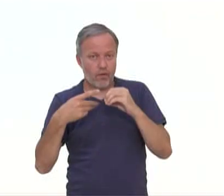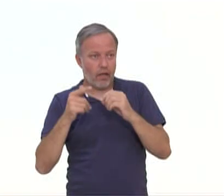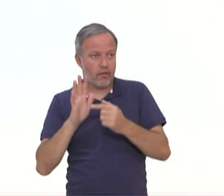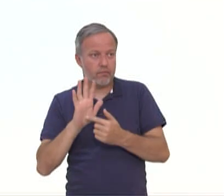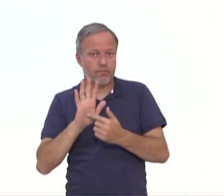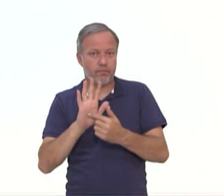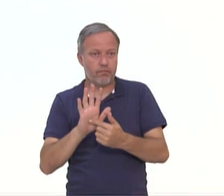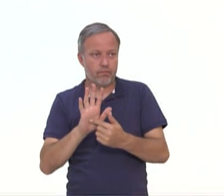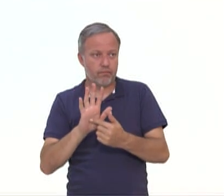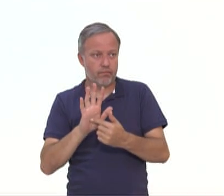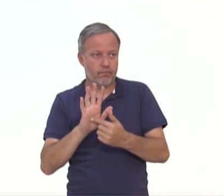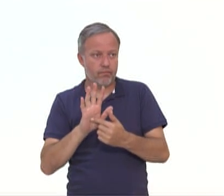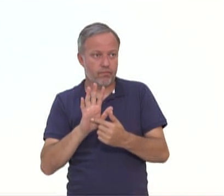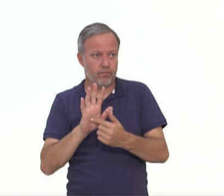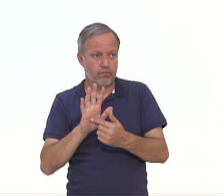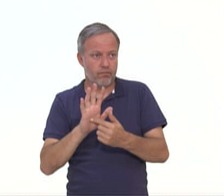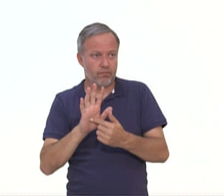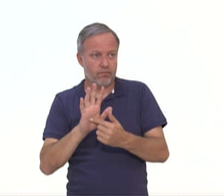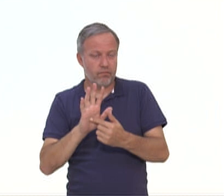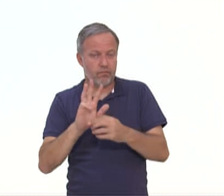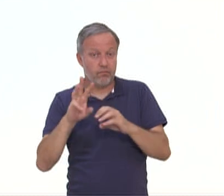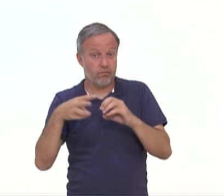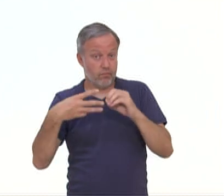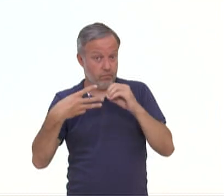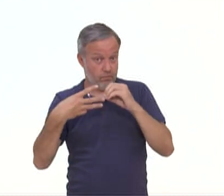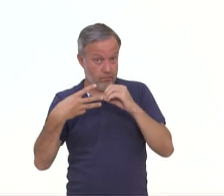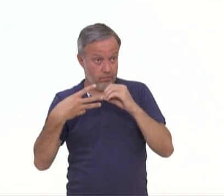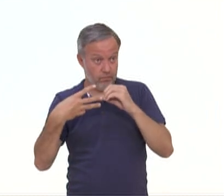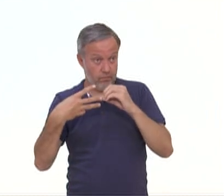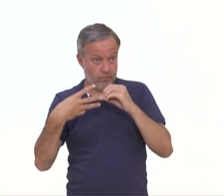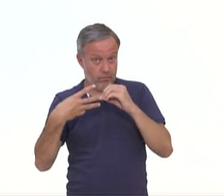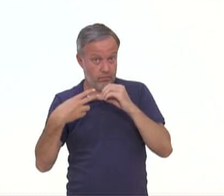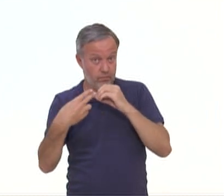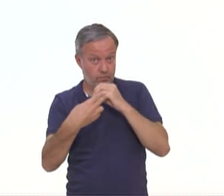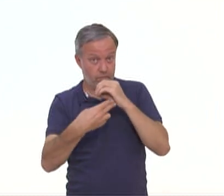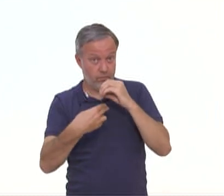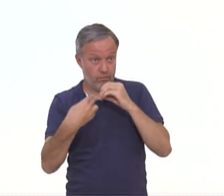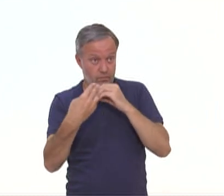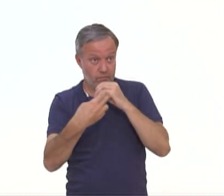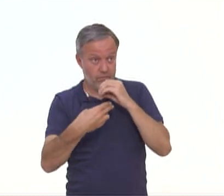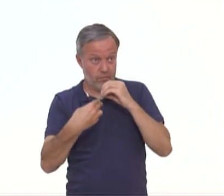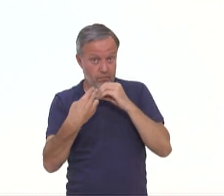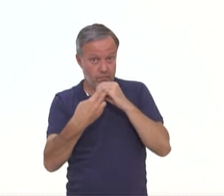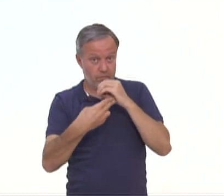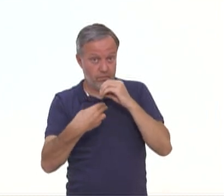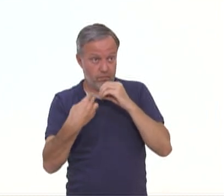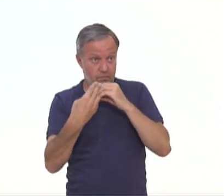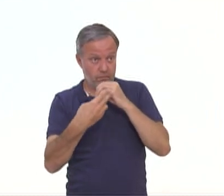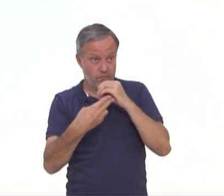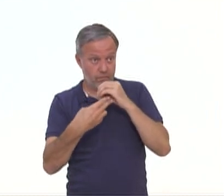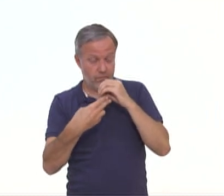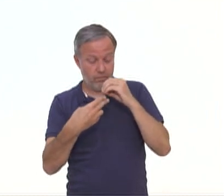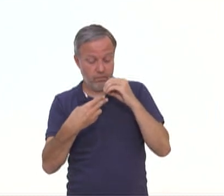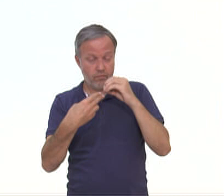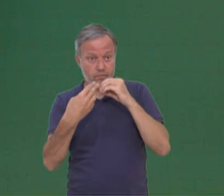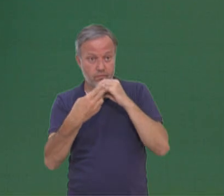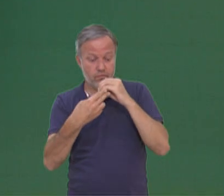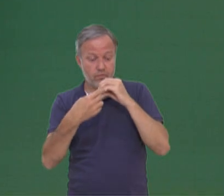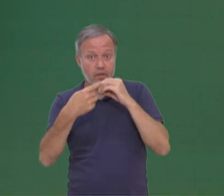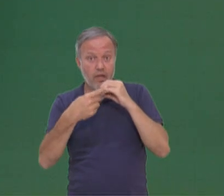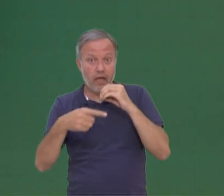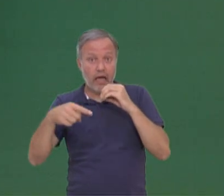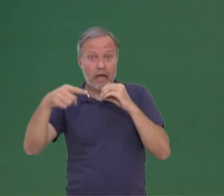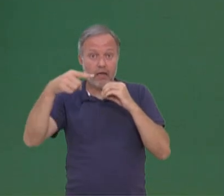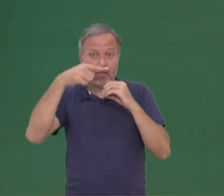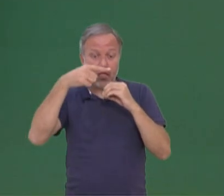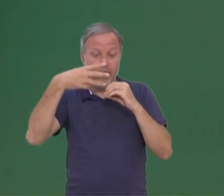mostrar com vocês com isso? Mais um tipo de célula com o núcleo lá no meio e entre o núcleo e a membrana, é